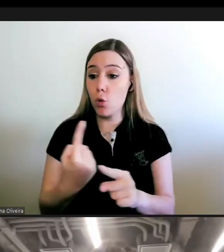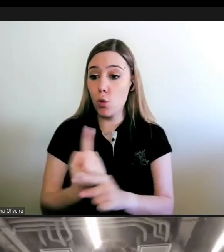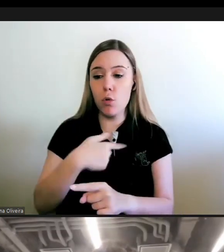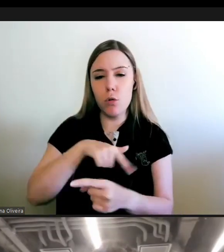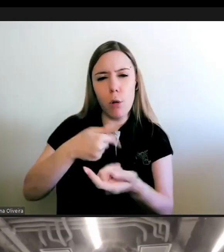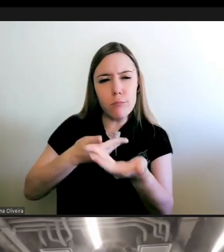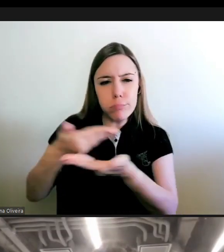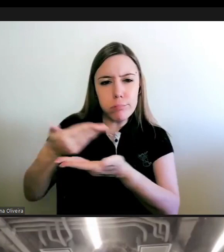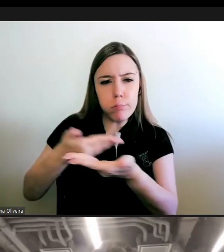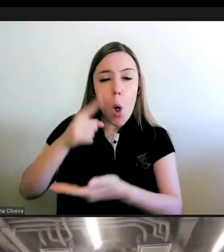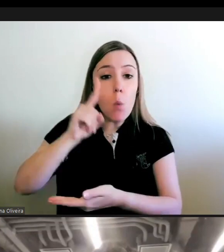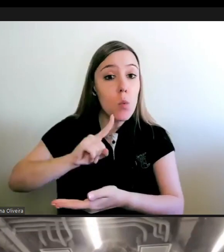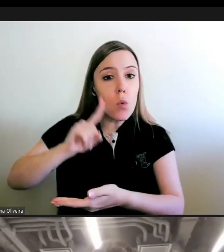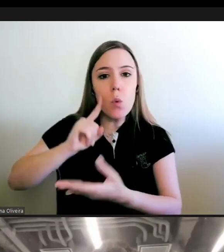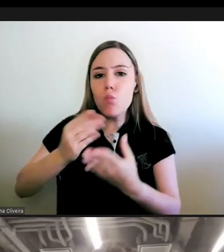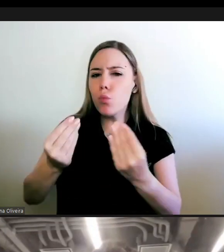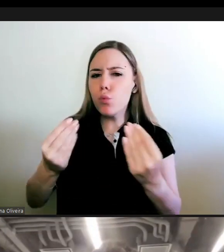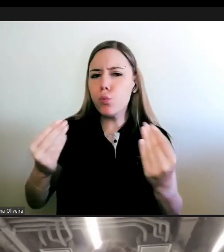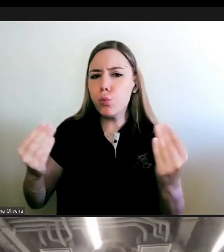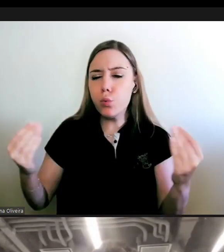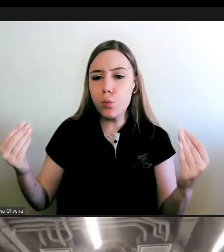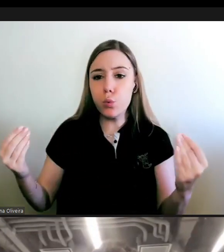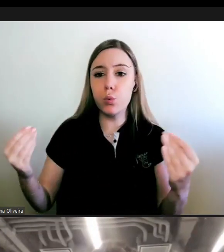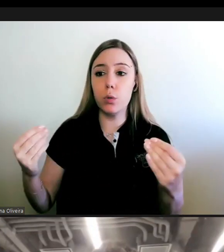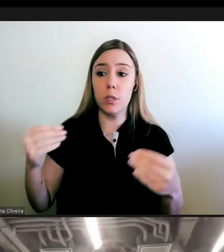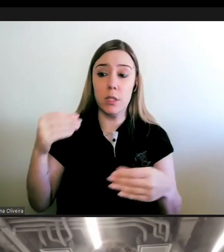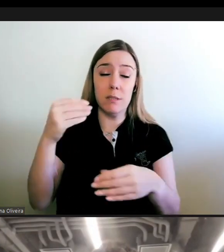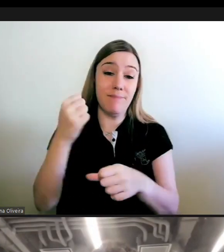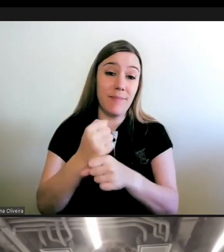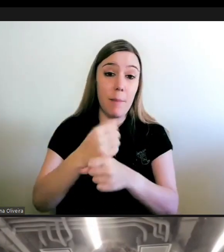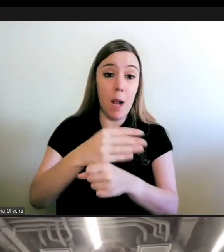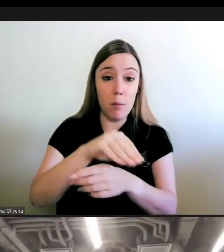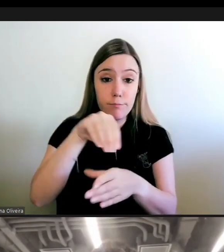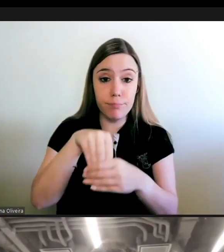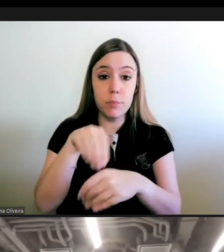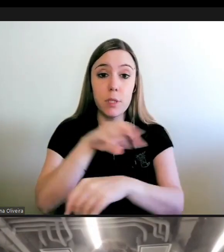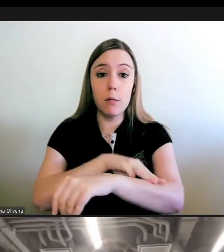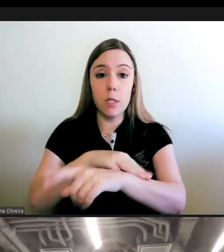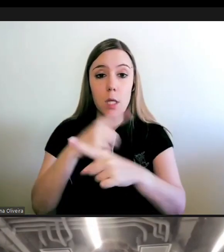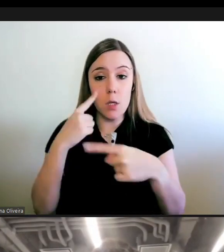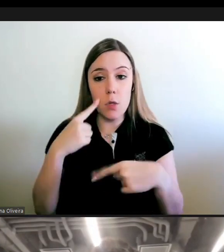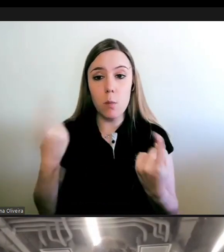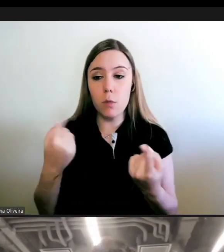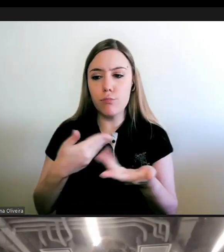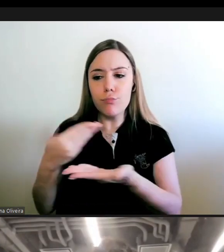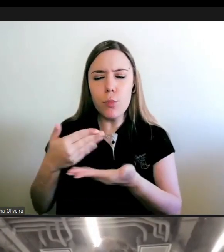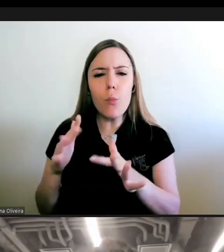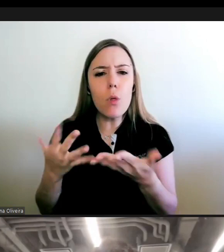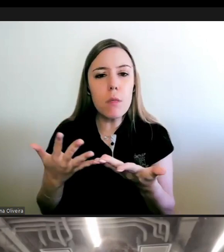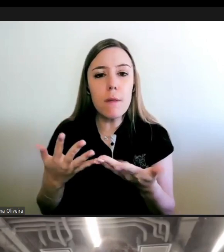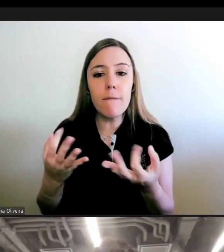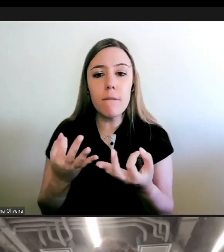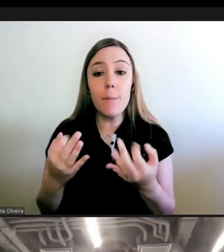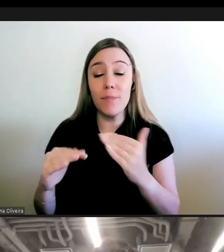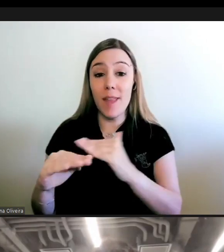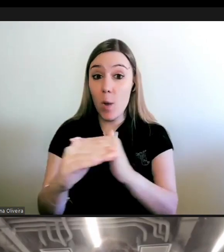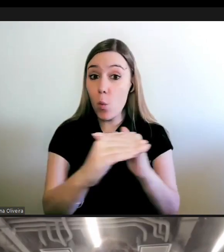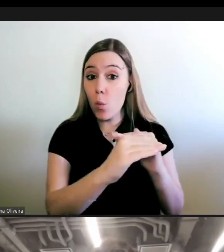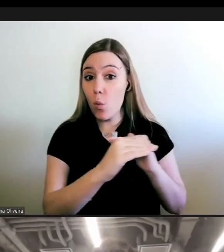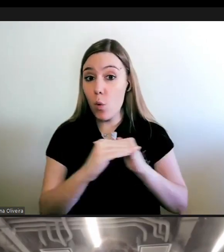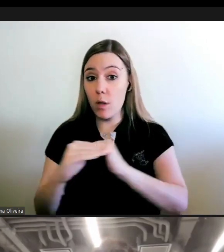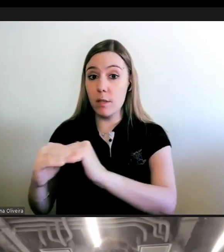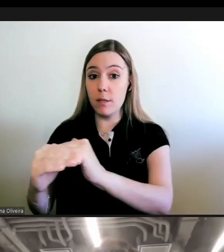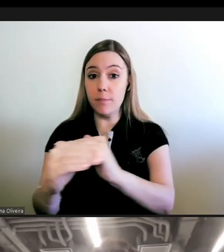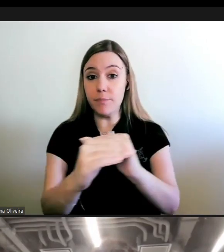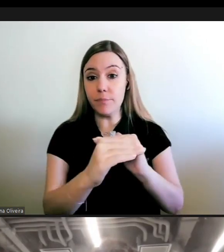muitas mulheres que estão na administração pública é que a igualdade, não é, que